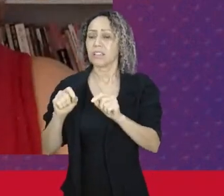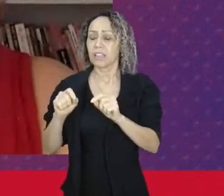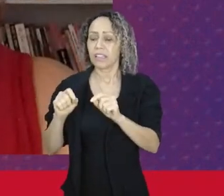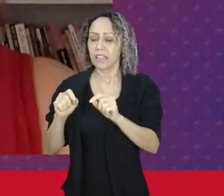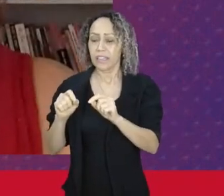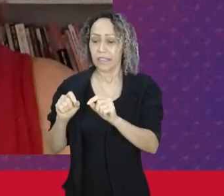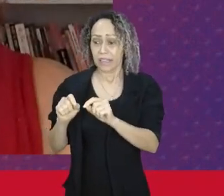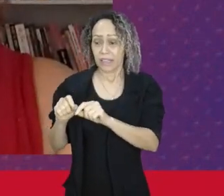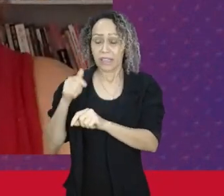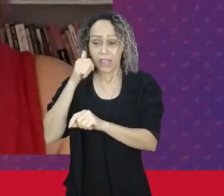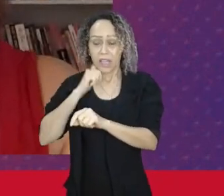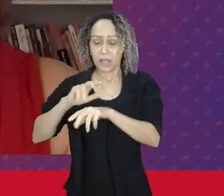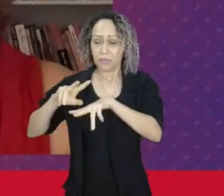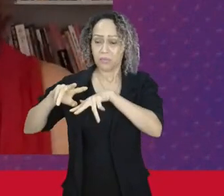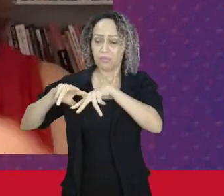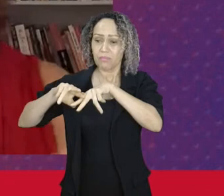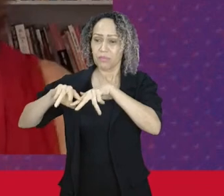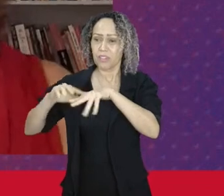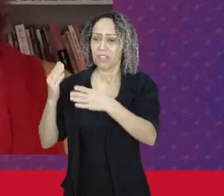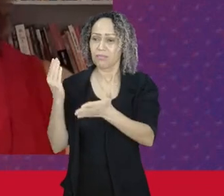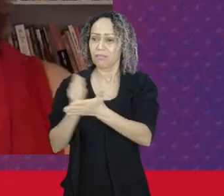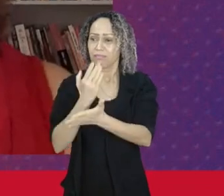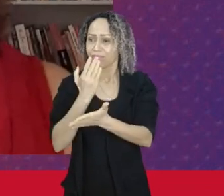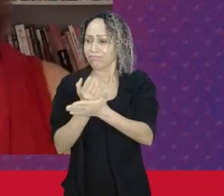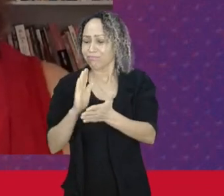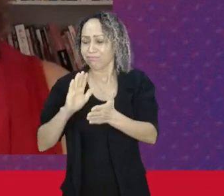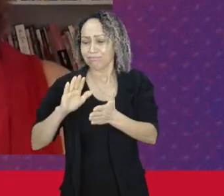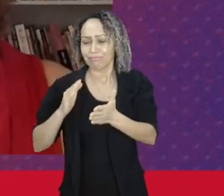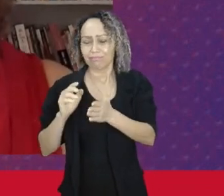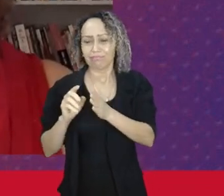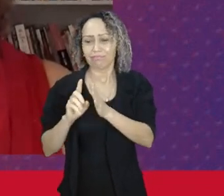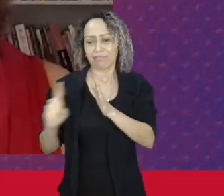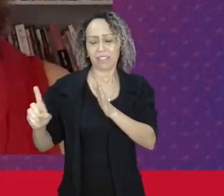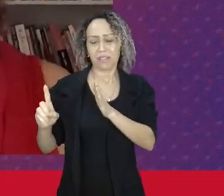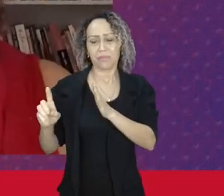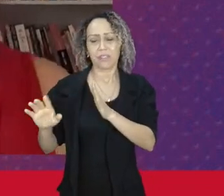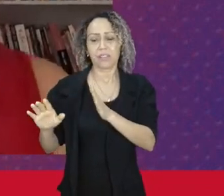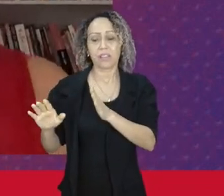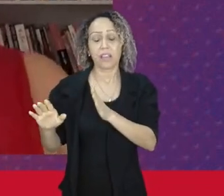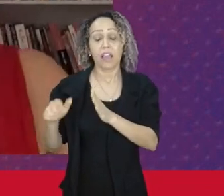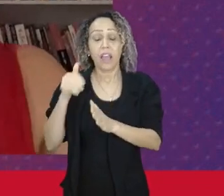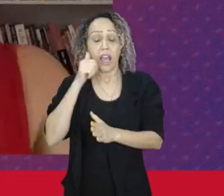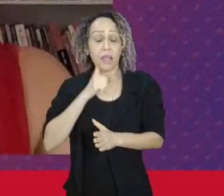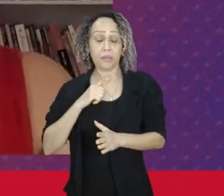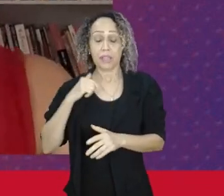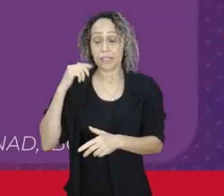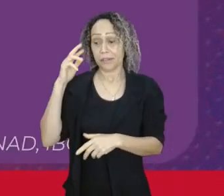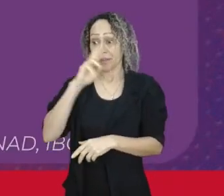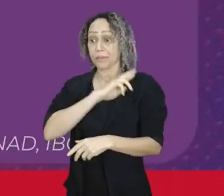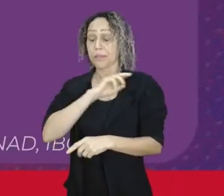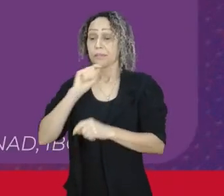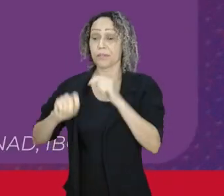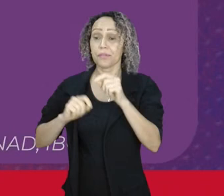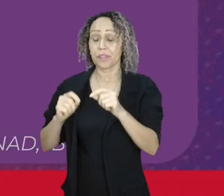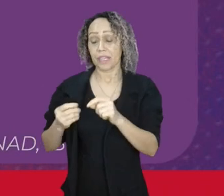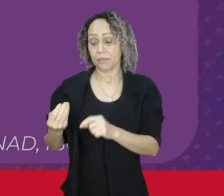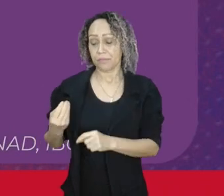principais responsáveis pelo trabalho da reprodução da vida. Na PNAD,